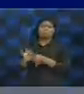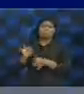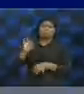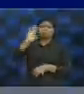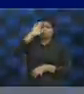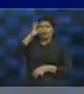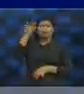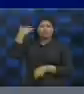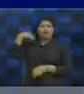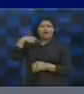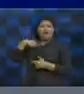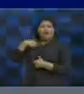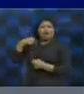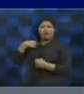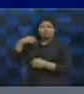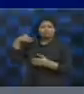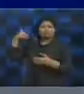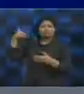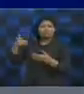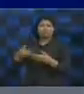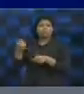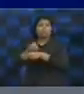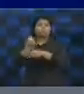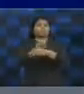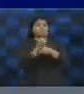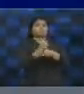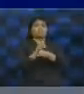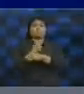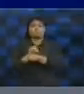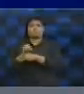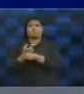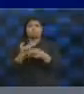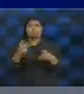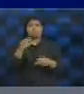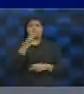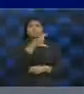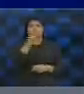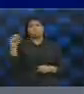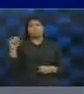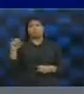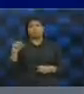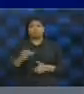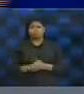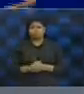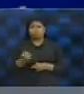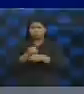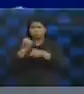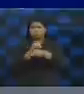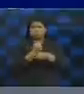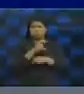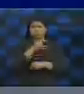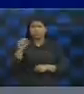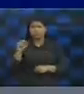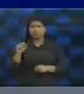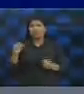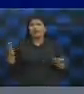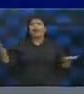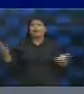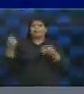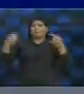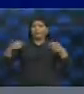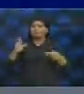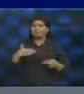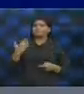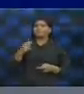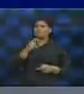quilômetros de drenagem profunda. Agora, no debate, ele já mudou. Foram 600 de drenagem profundas somadas com superficial. Sabe por